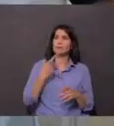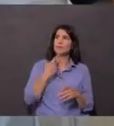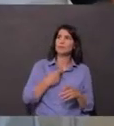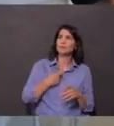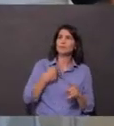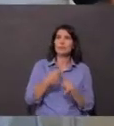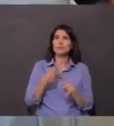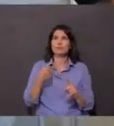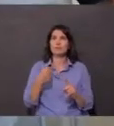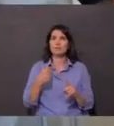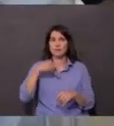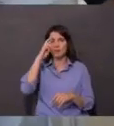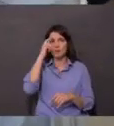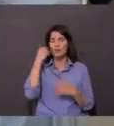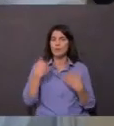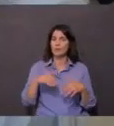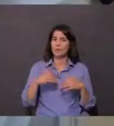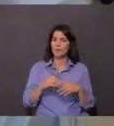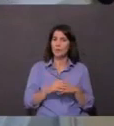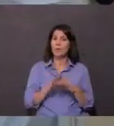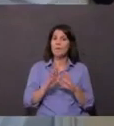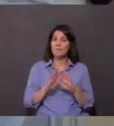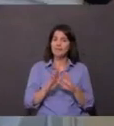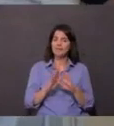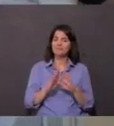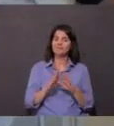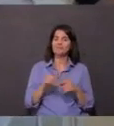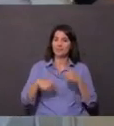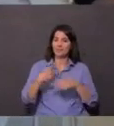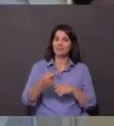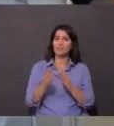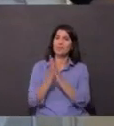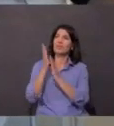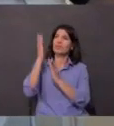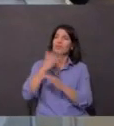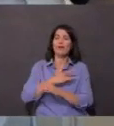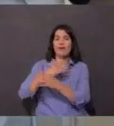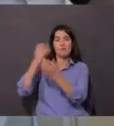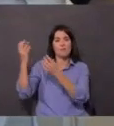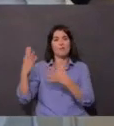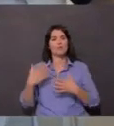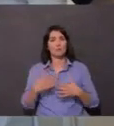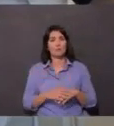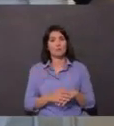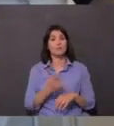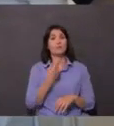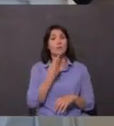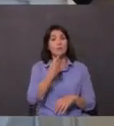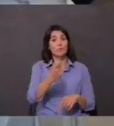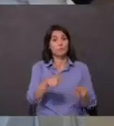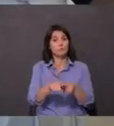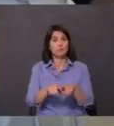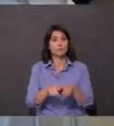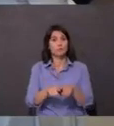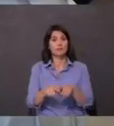os esperava o amor de Deus. Esta mesma pergunta é igualmente feita